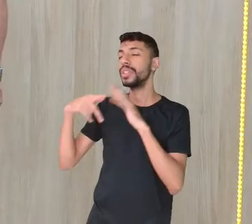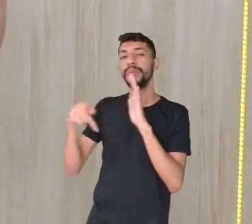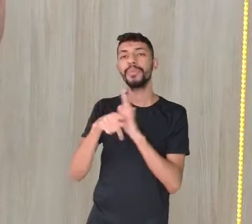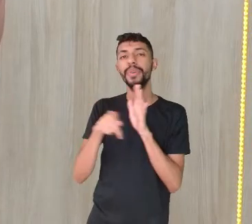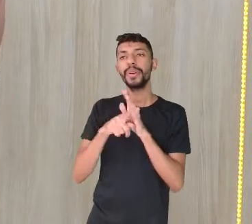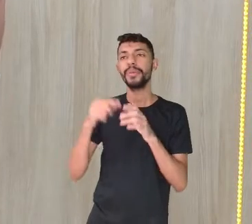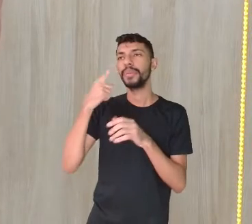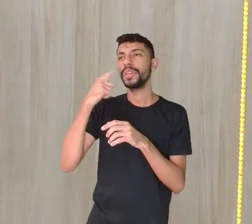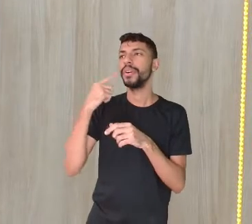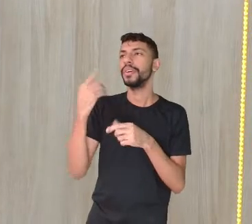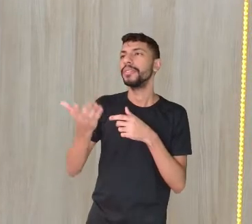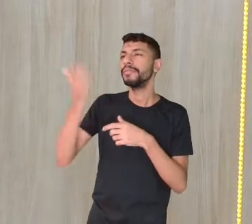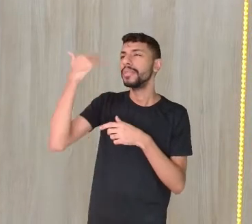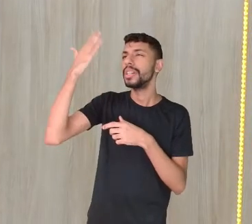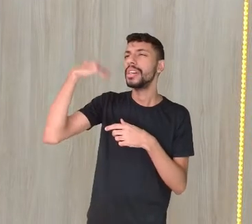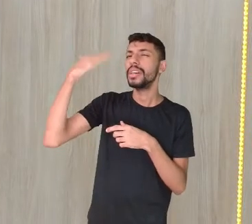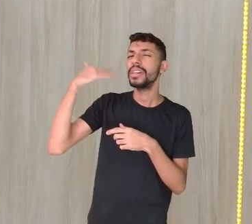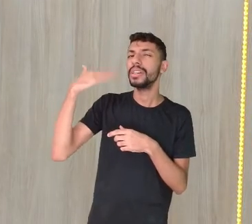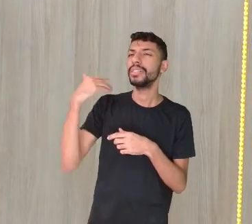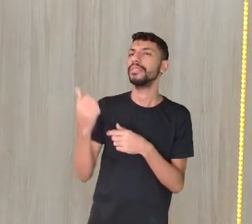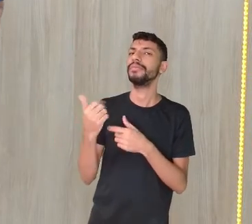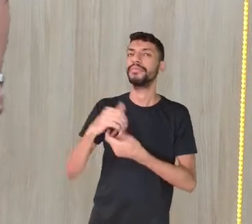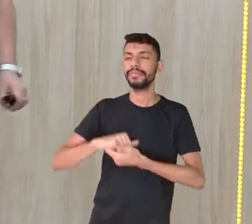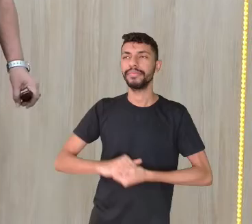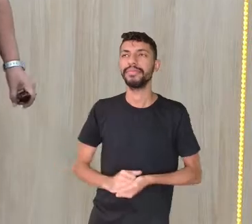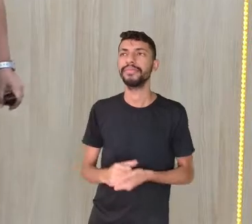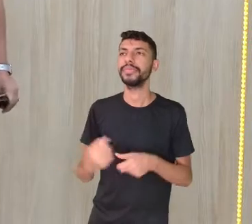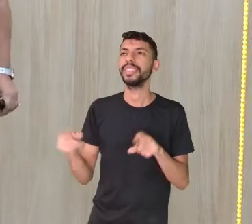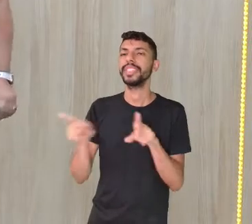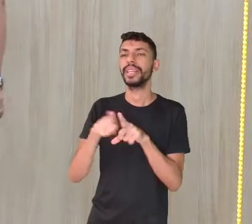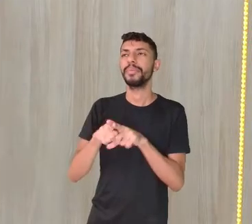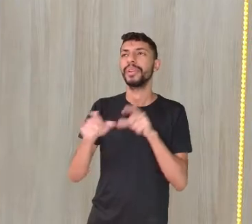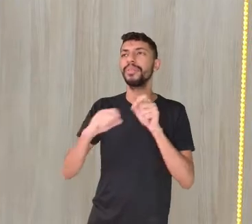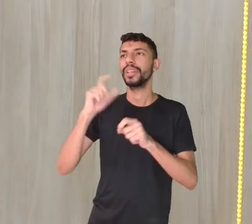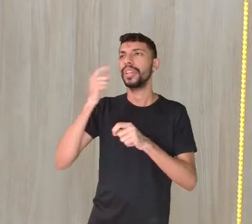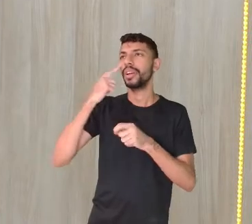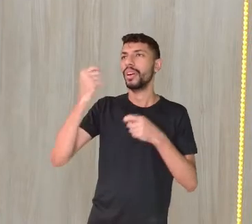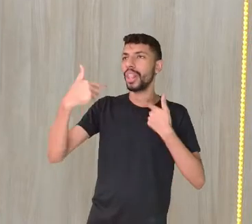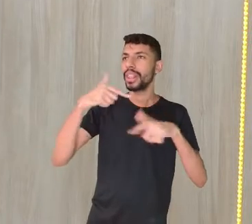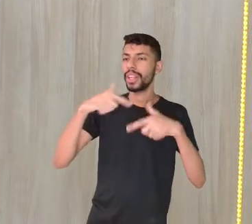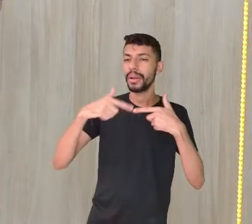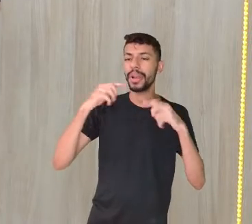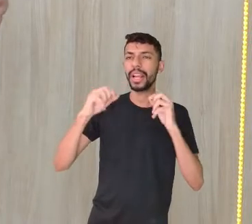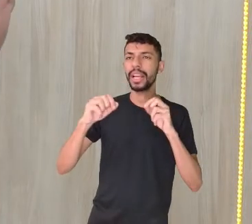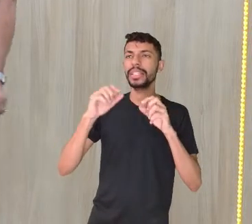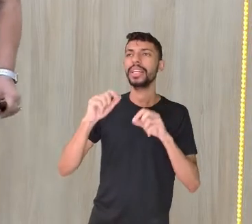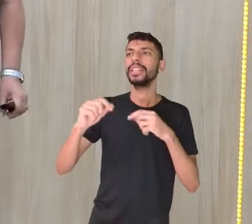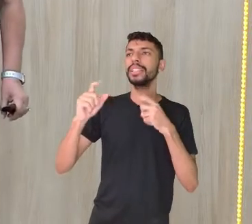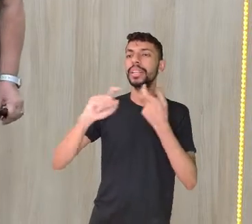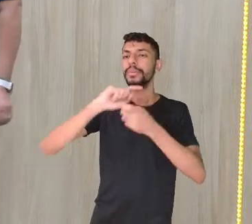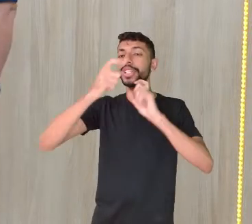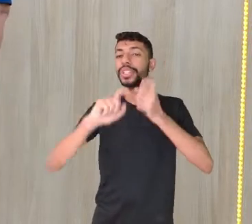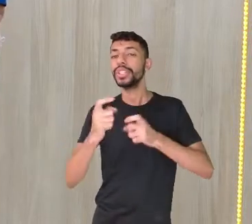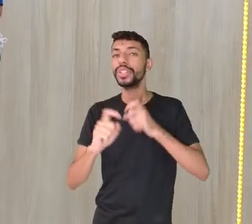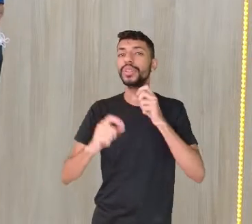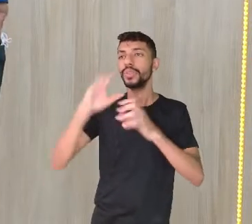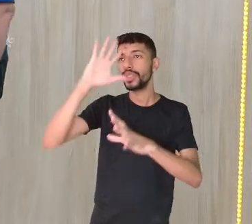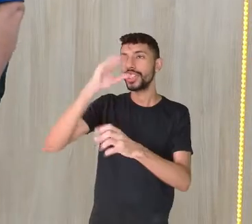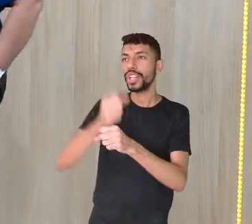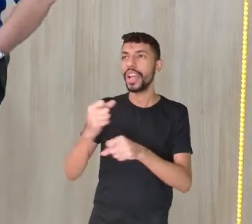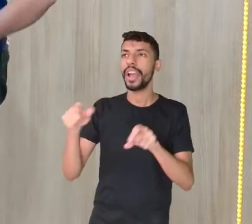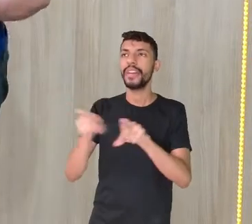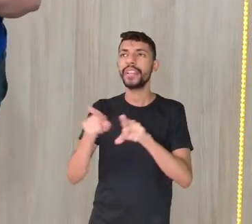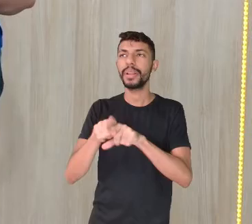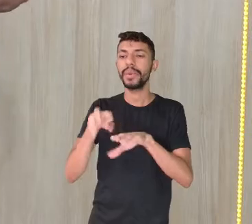gente viajava. A questão aí de trabalhar, né, e estar aí discutindo com o chefe, a questão dos